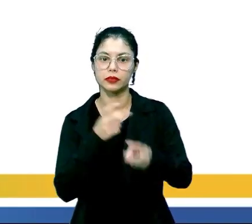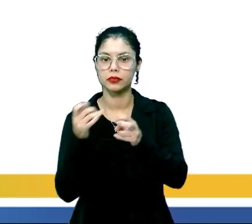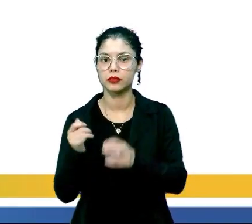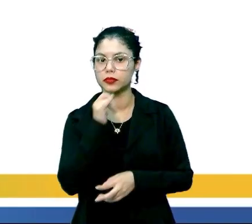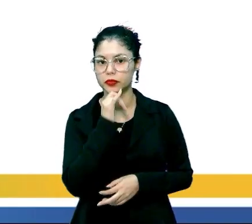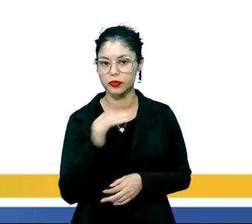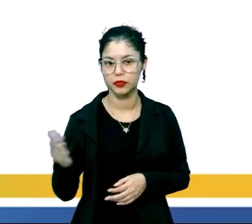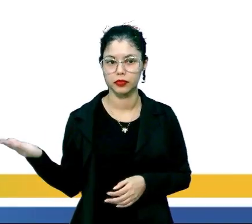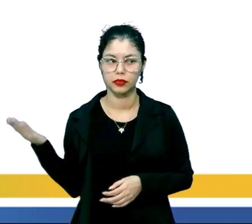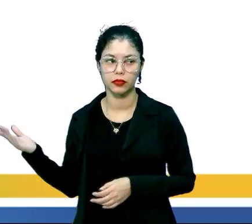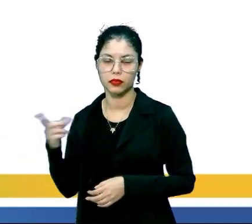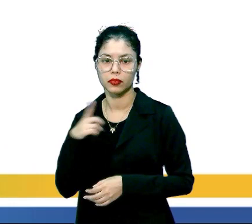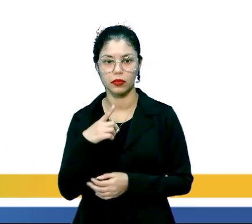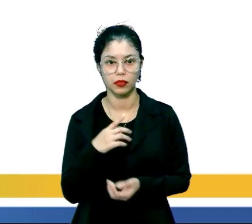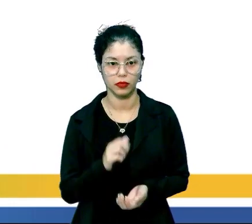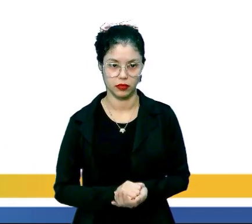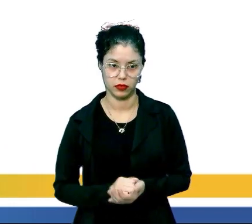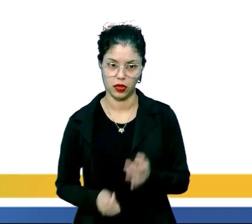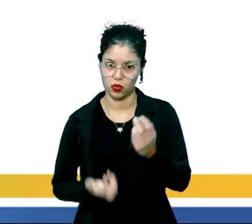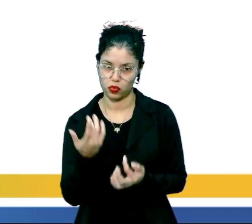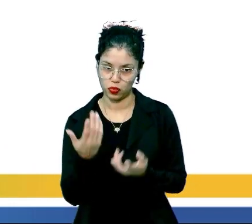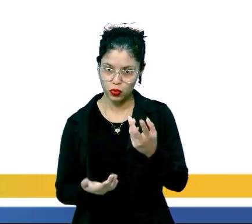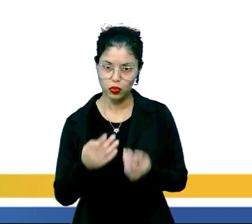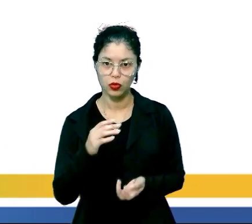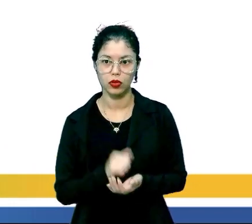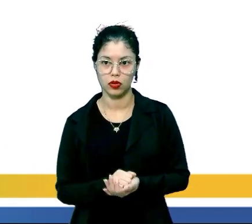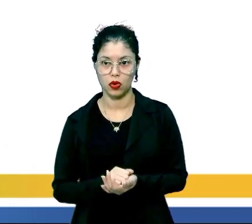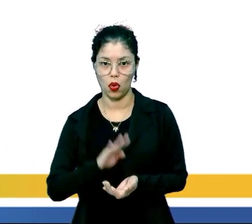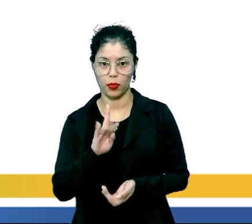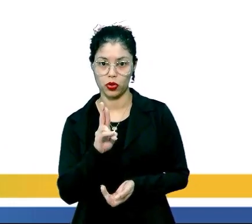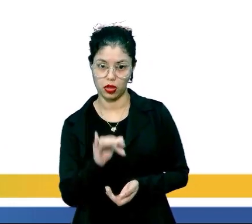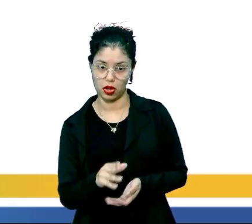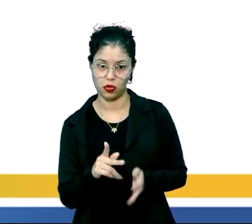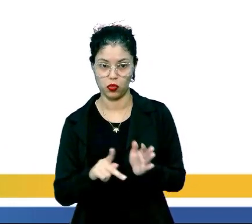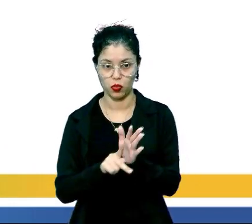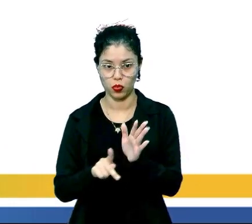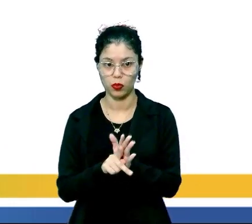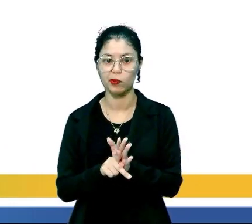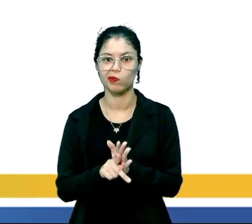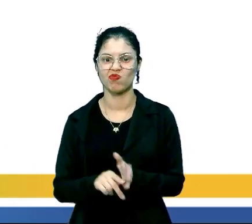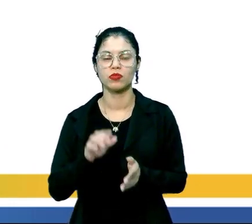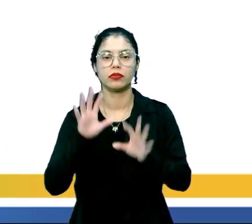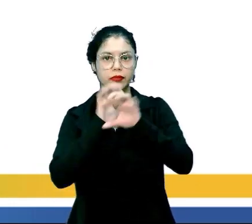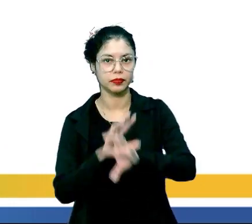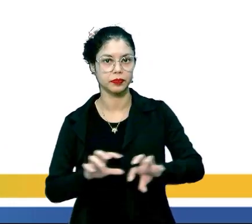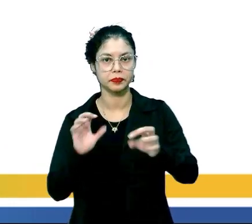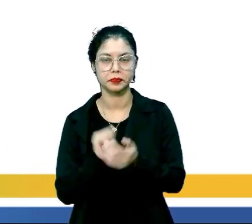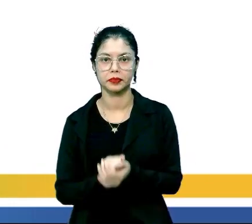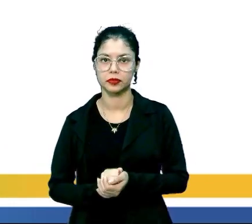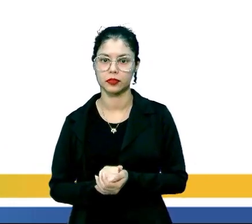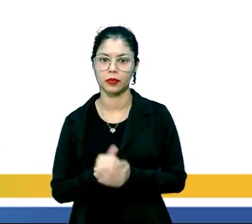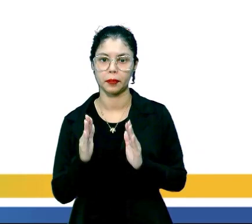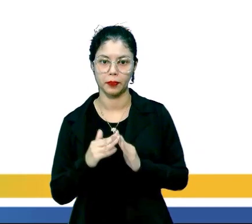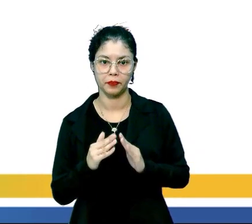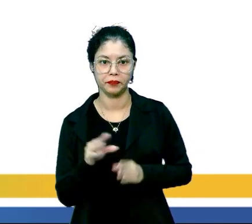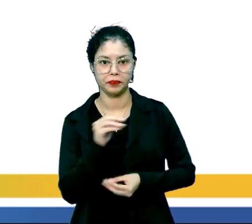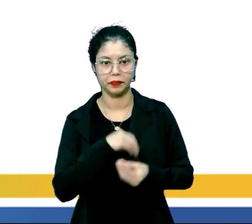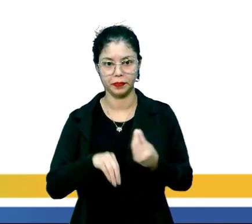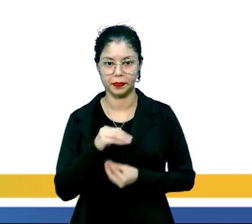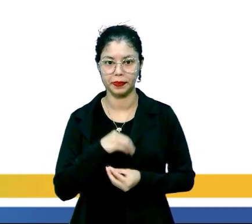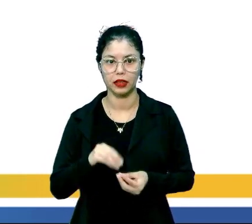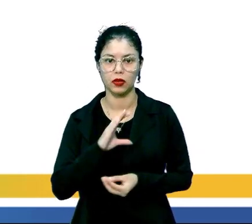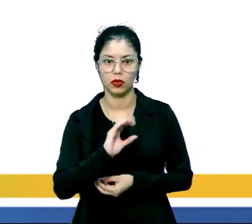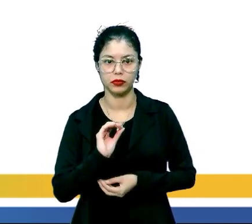nos exemplos o seguinte, eu tenho ali a queima do butano, o butano ele é um dos componentes do gás de cozinha, então butano vai reagir